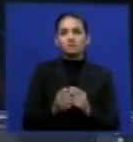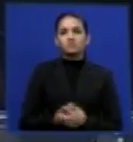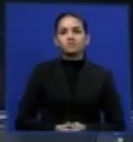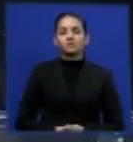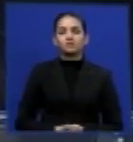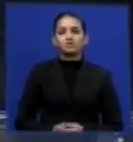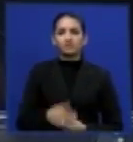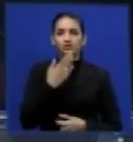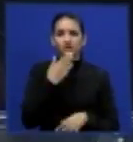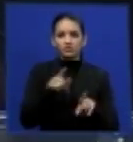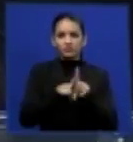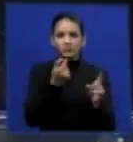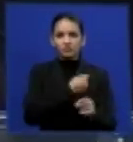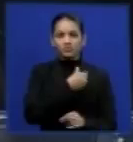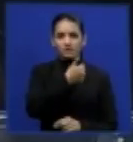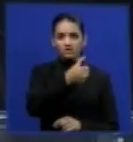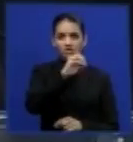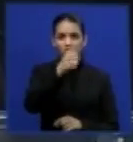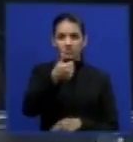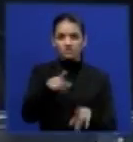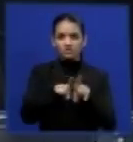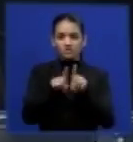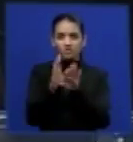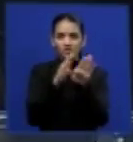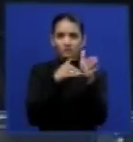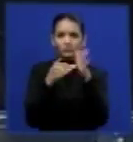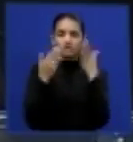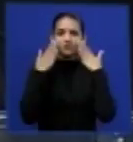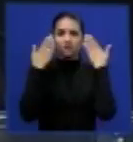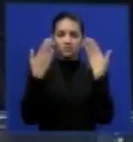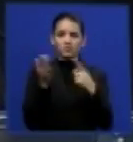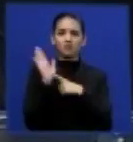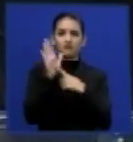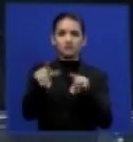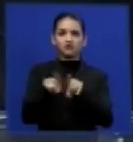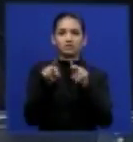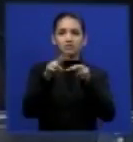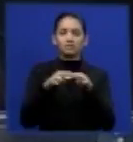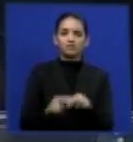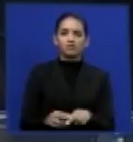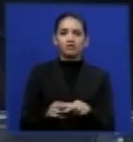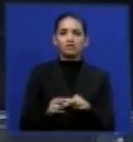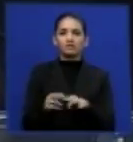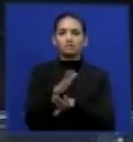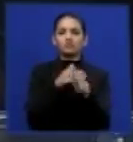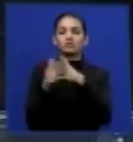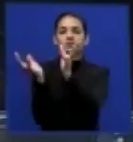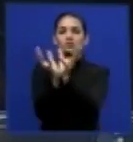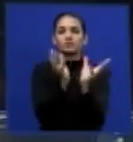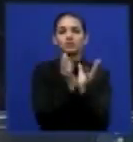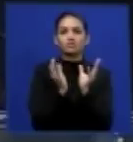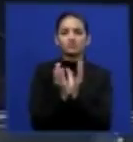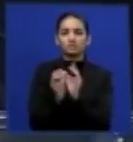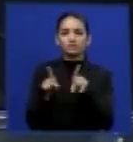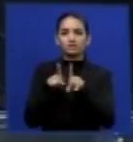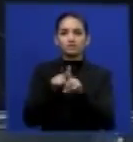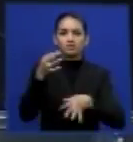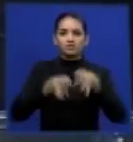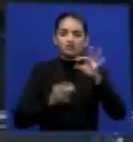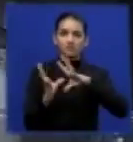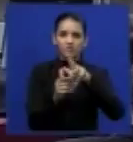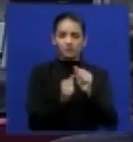número 101 nos termos apresentados pelas organizações conectas a Promac e justiça Global